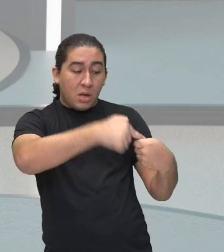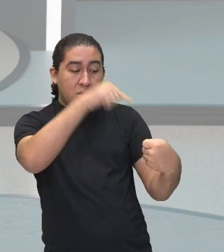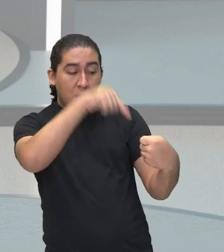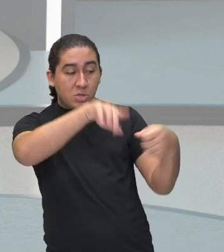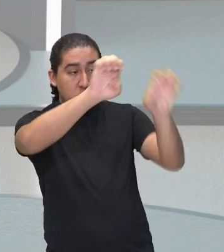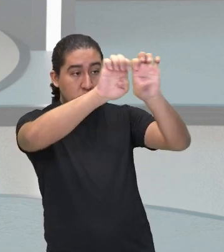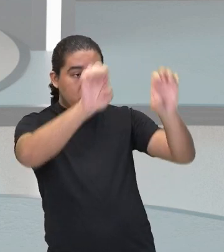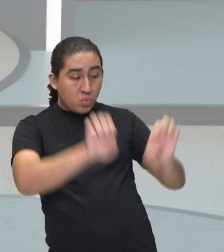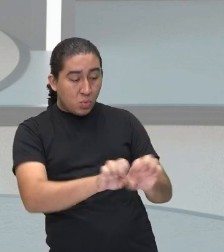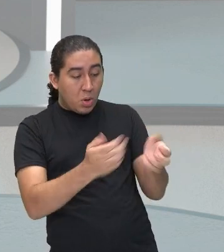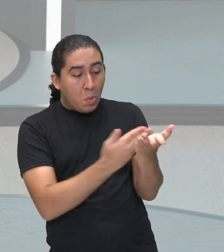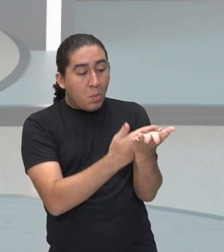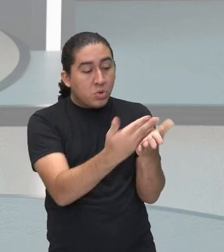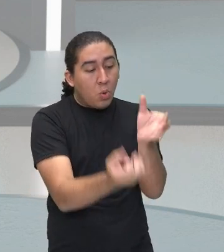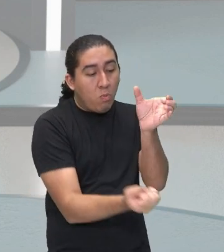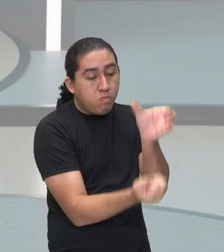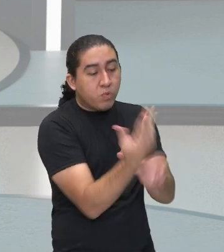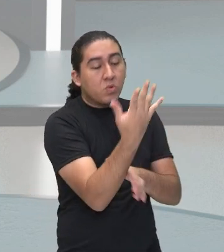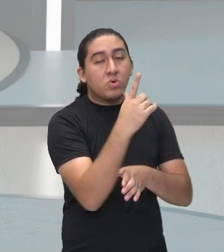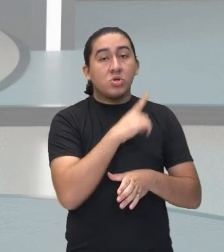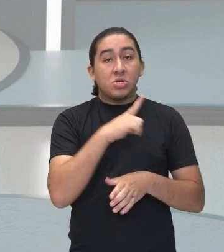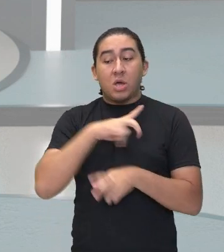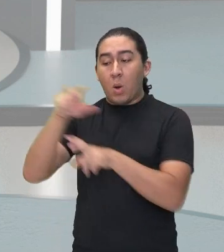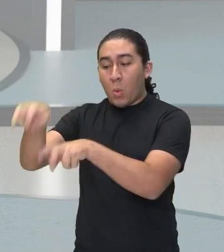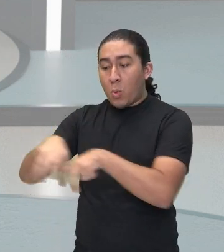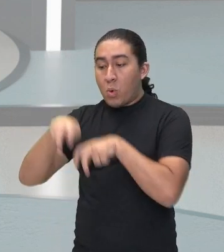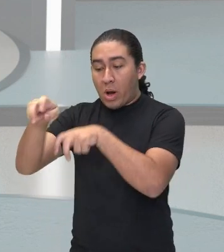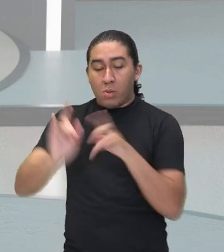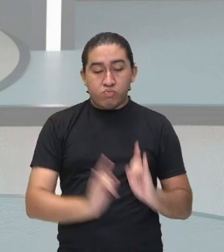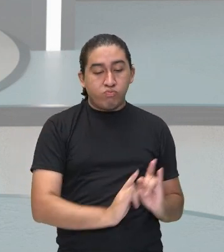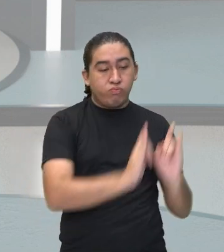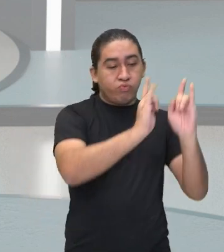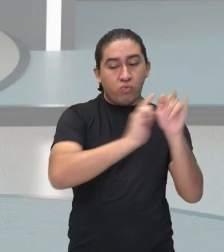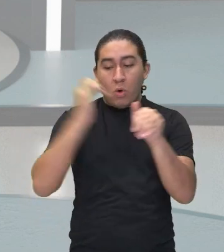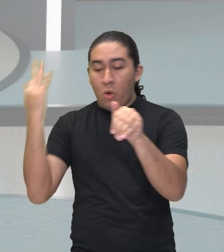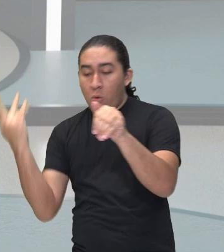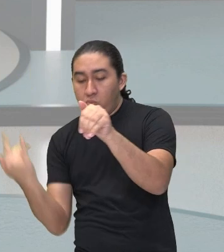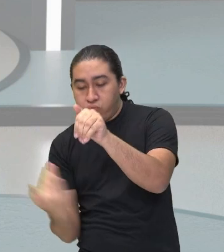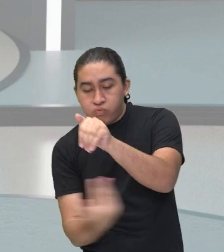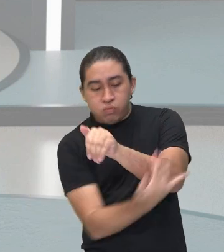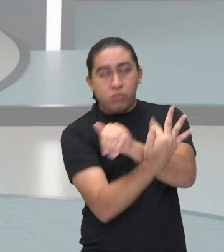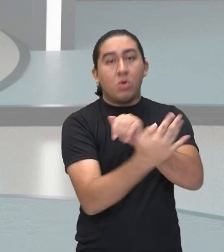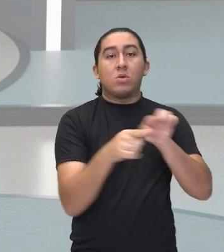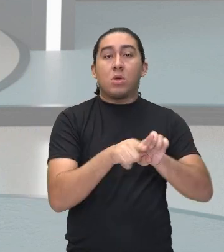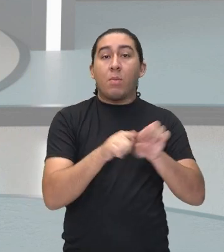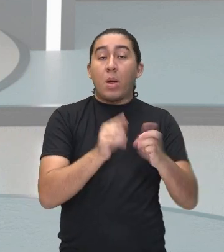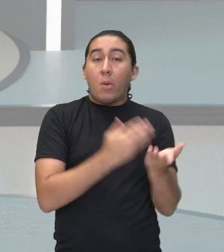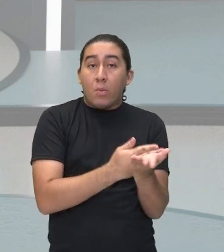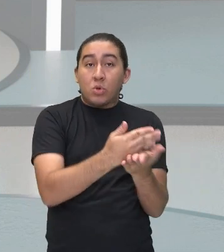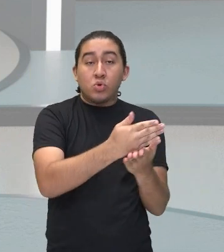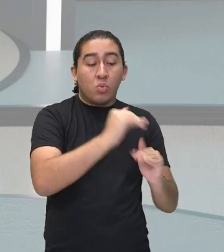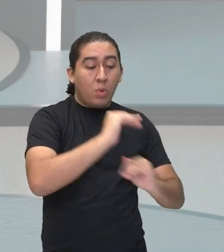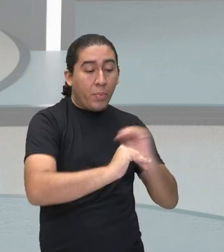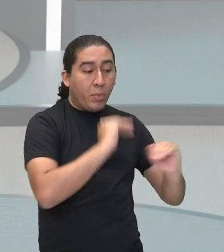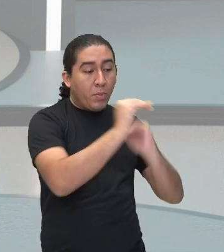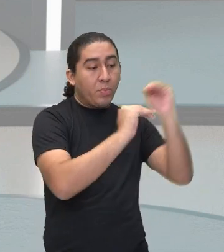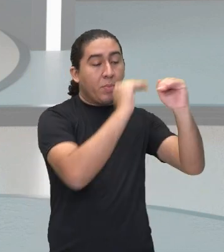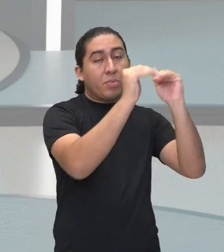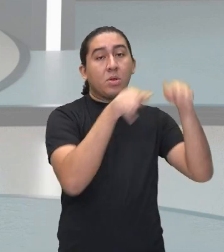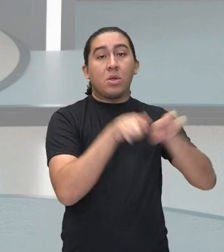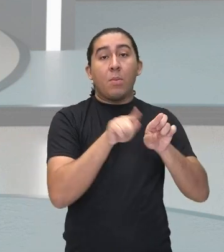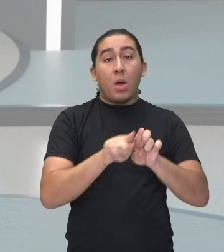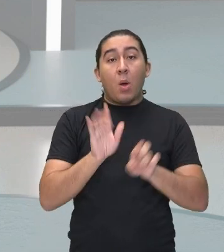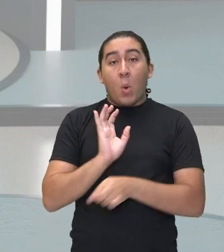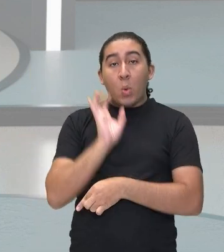formar, houve o êxodo rural, as cidades começaram a evoluir, aconteceu a primeira e a